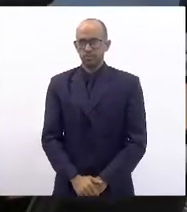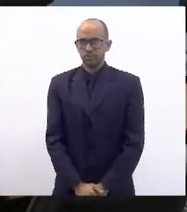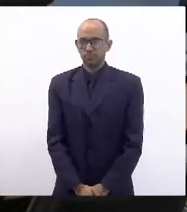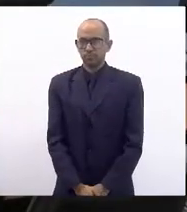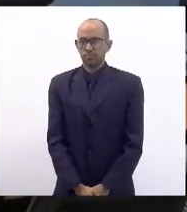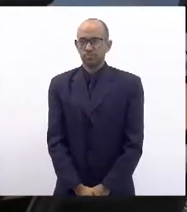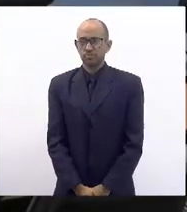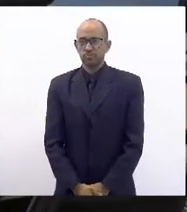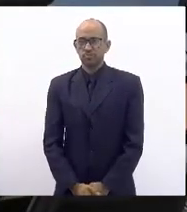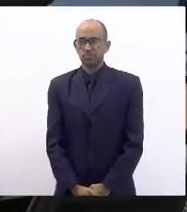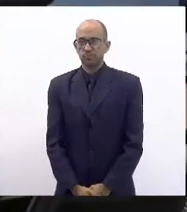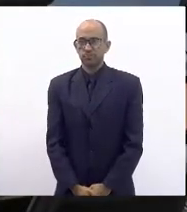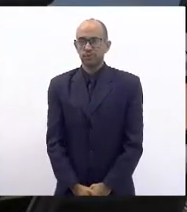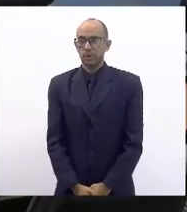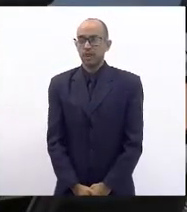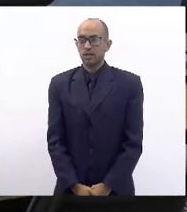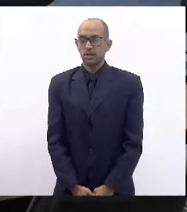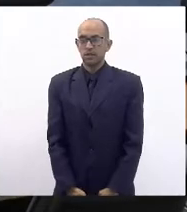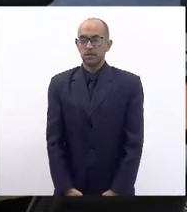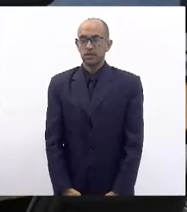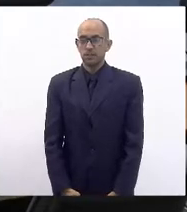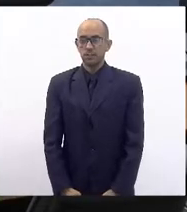E aí